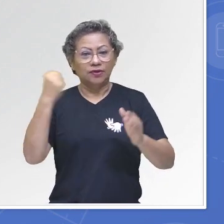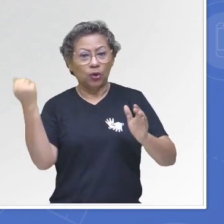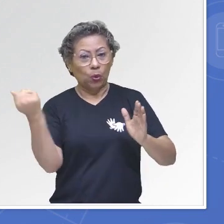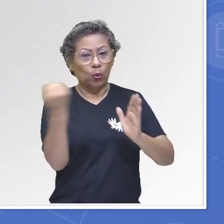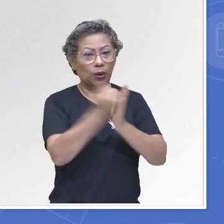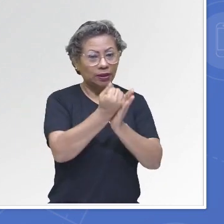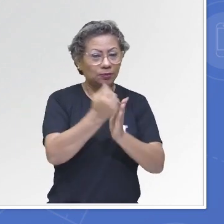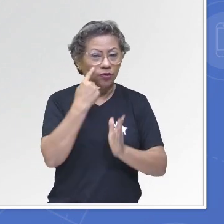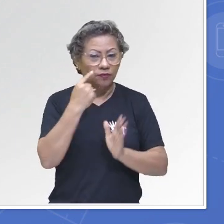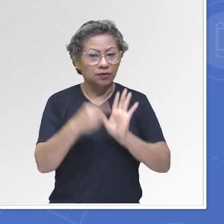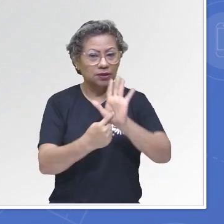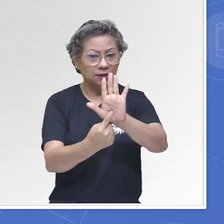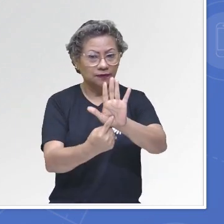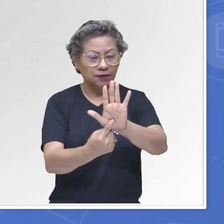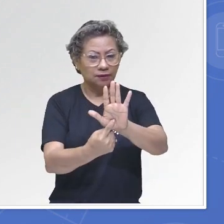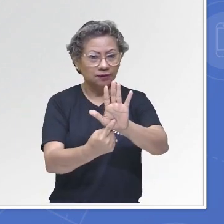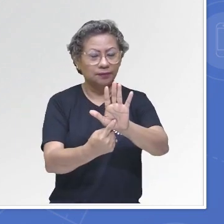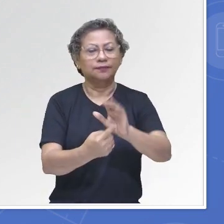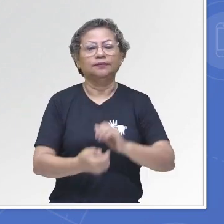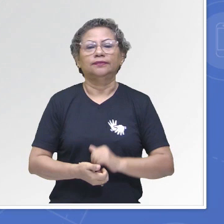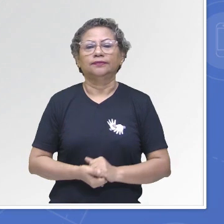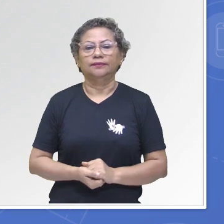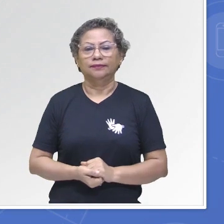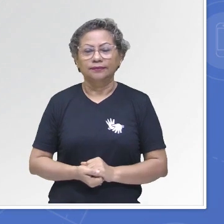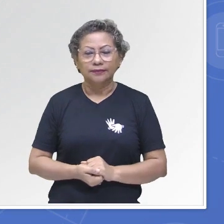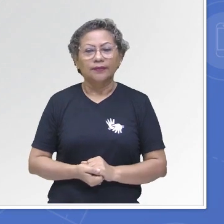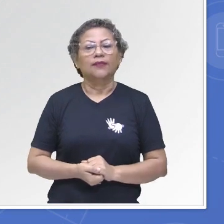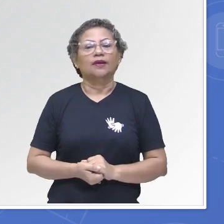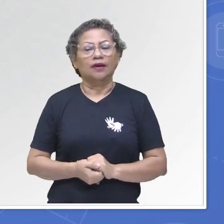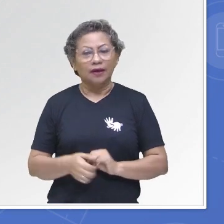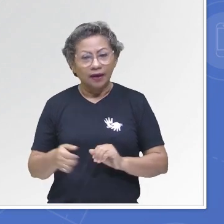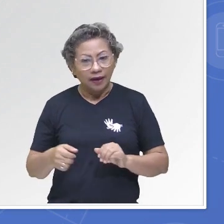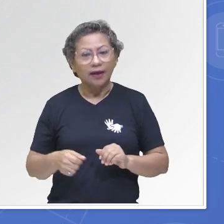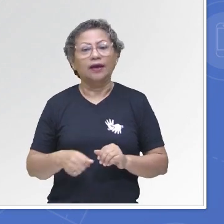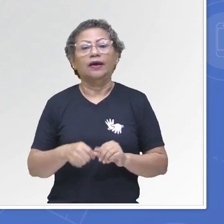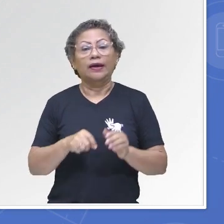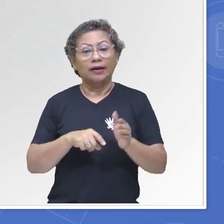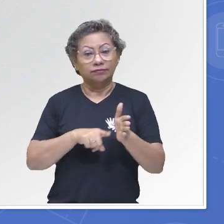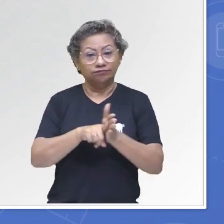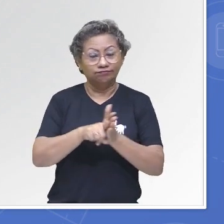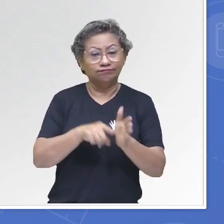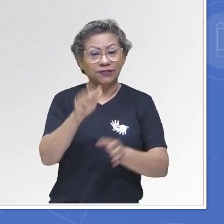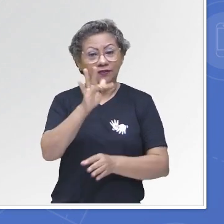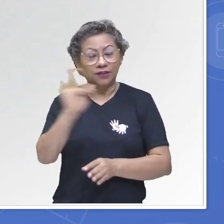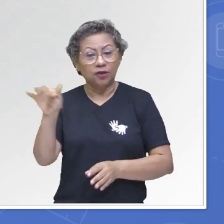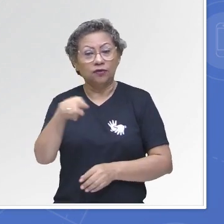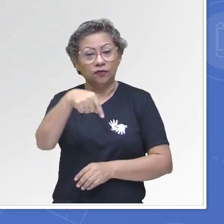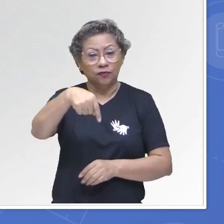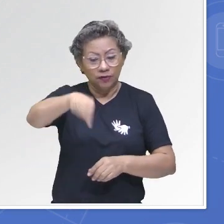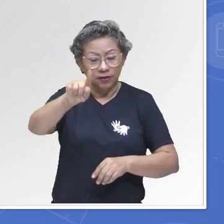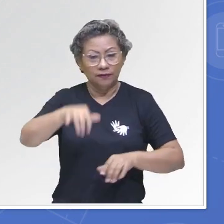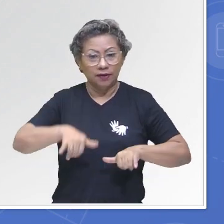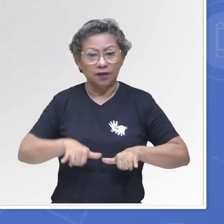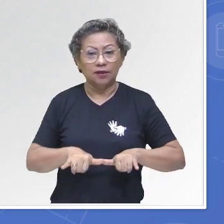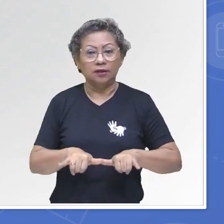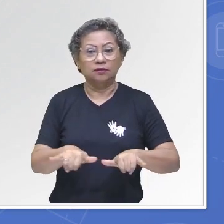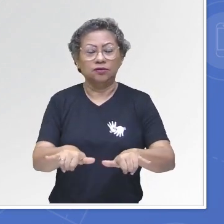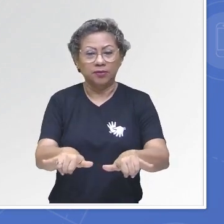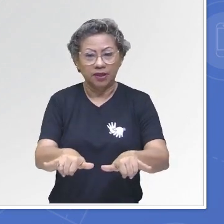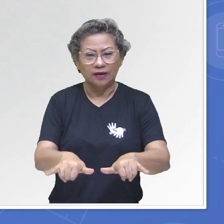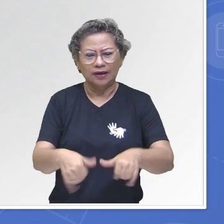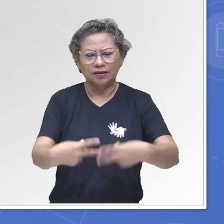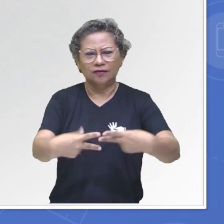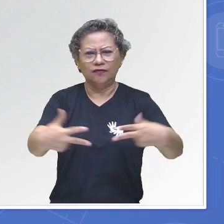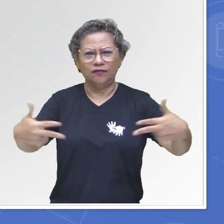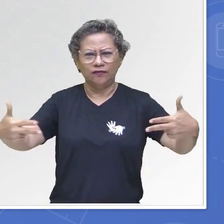você está vendo na sua imagem, ó, o Sistema de Inspeção Federal. Quando você vai no supermercado, vários produtos que você pega